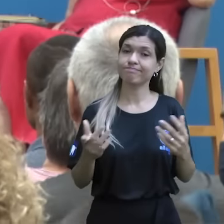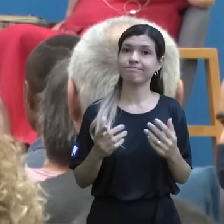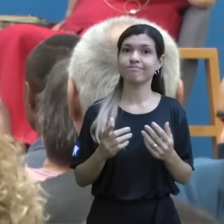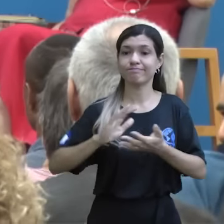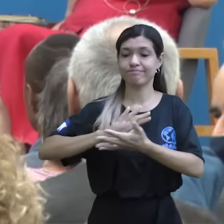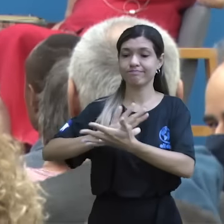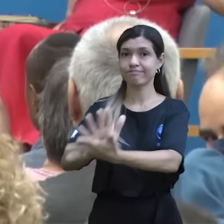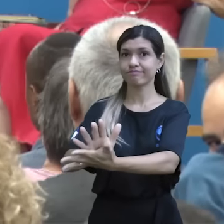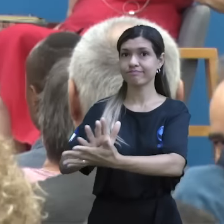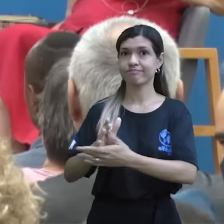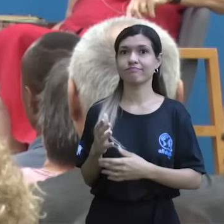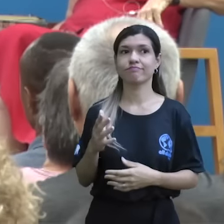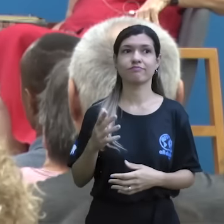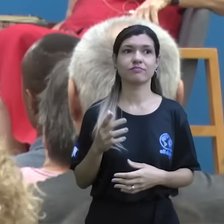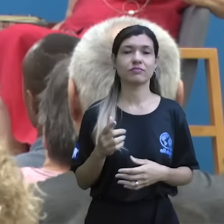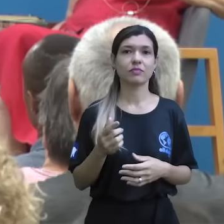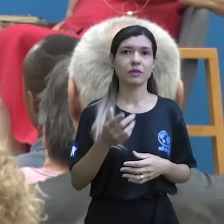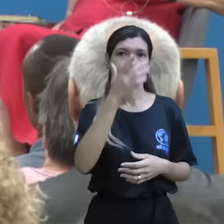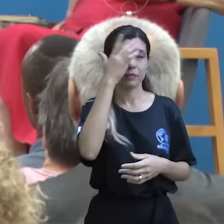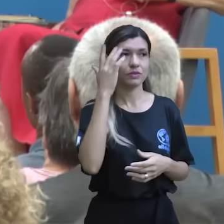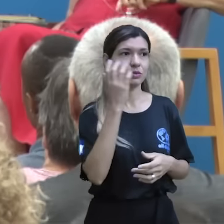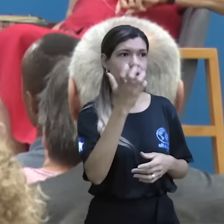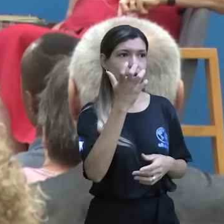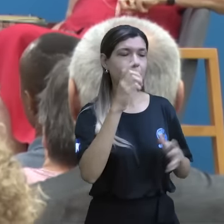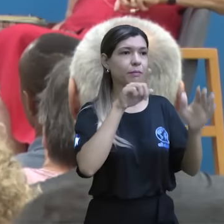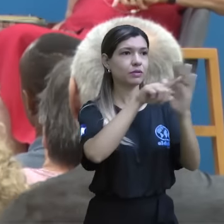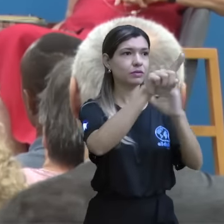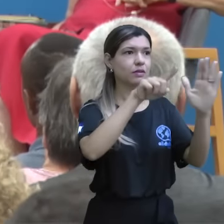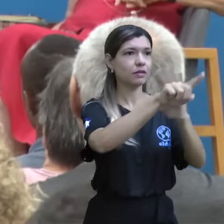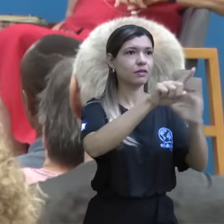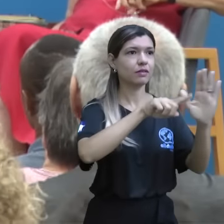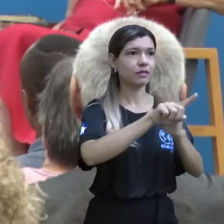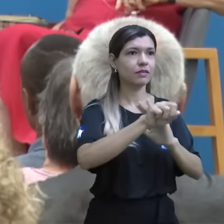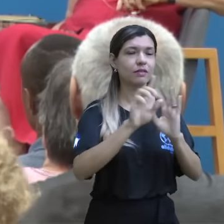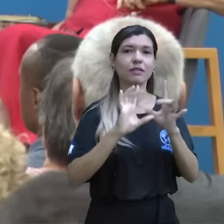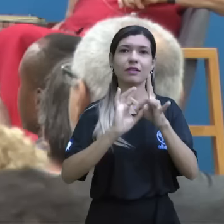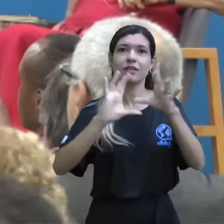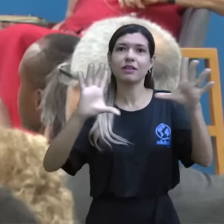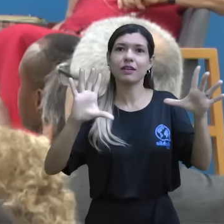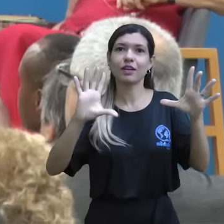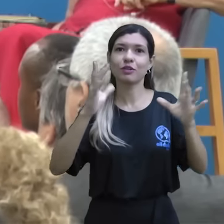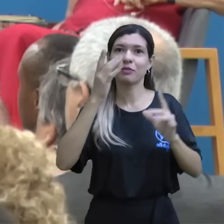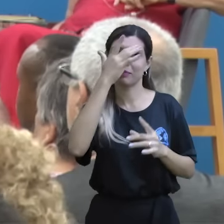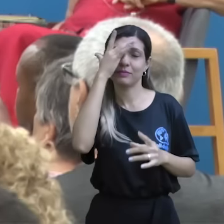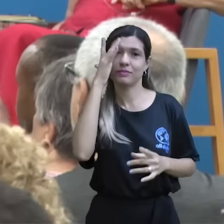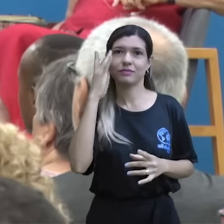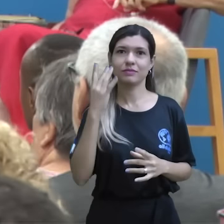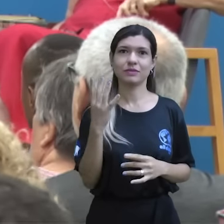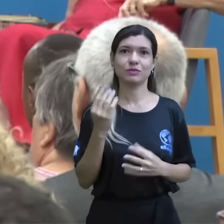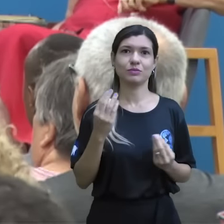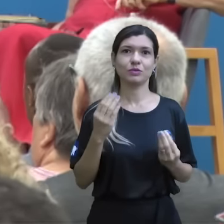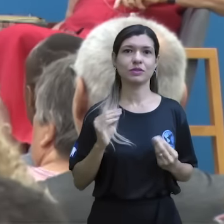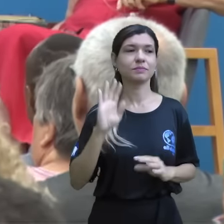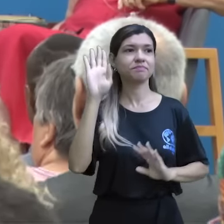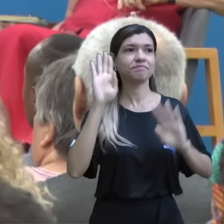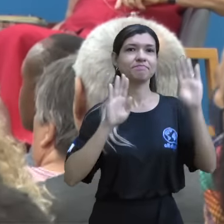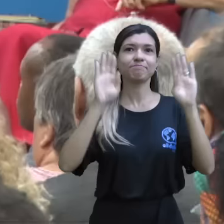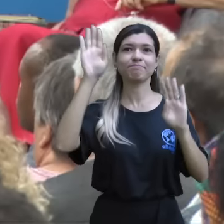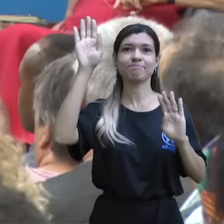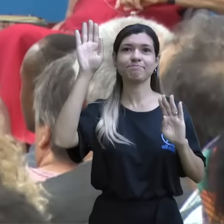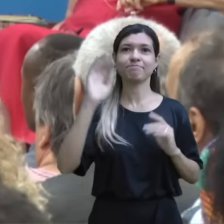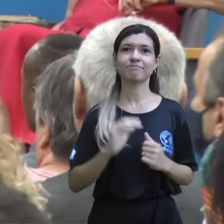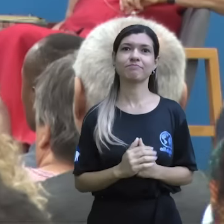prefácio interessantíssimo. Tudo já está no Lima. Vamos lá. Pode ir aqui? Mas e agora? Como a gente faz? Oi, pode? Aqui,